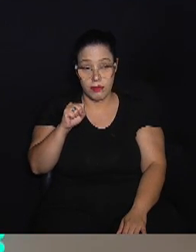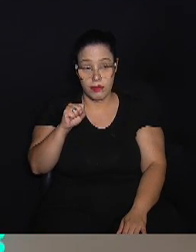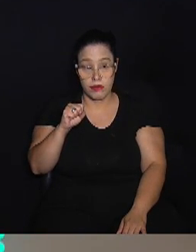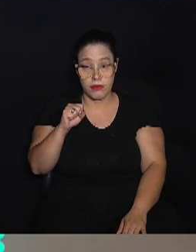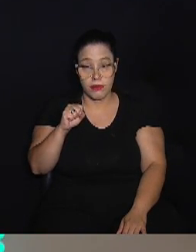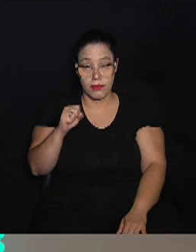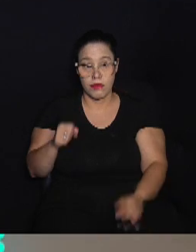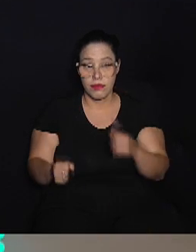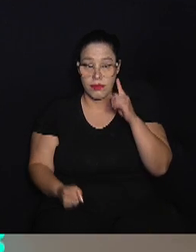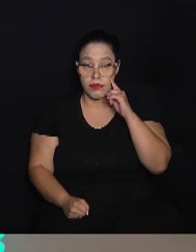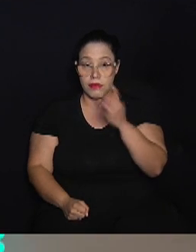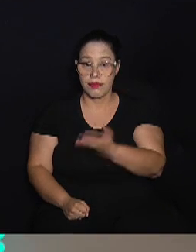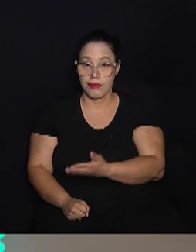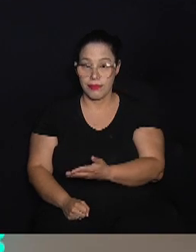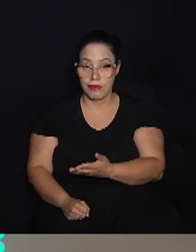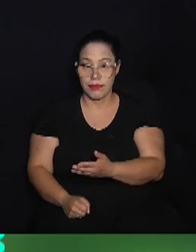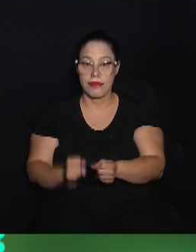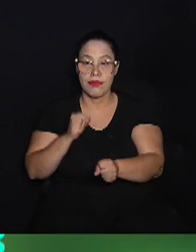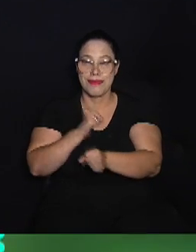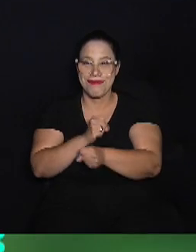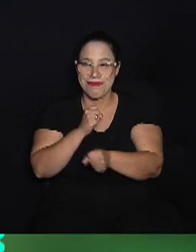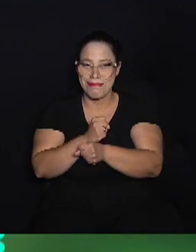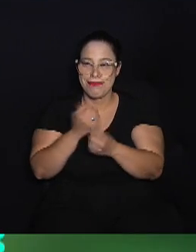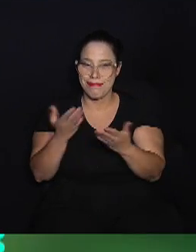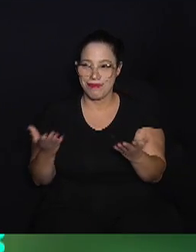na Sala dos Toninhos. Esperamos por vocês!